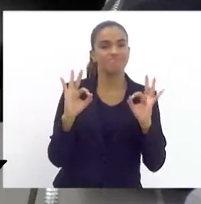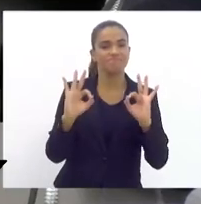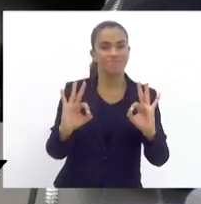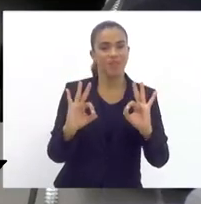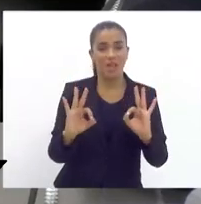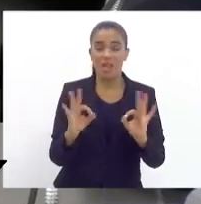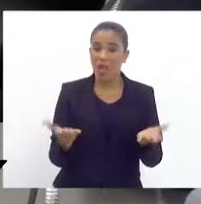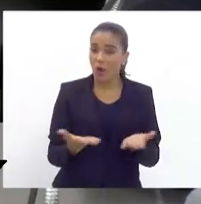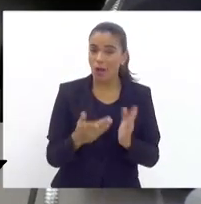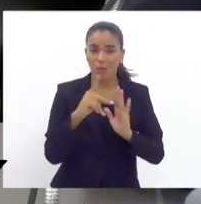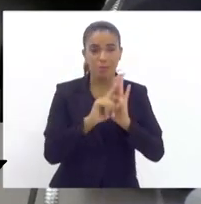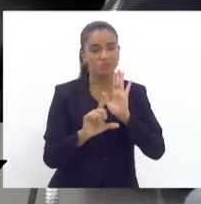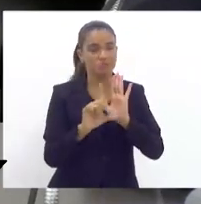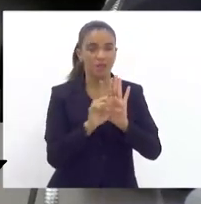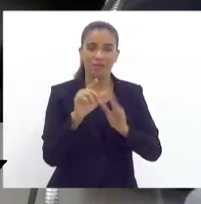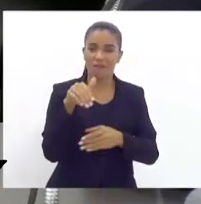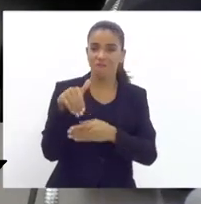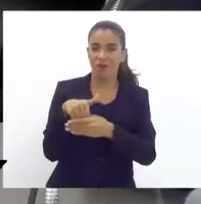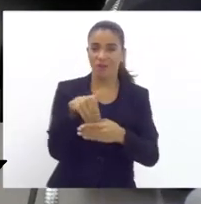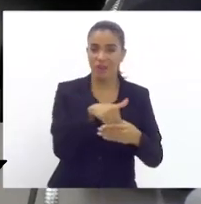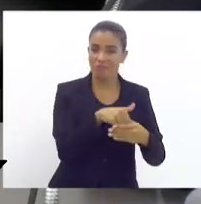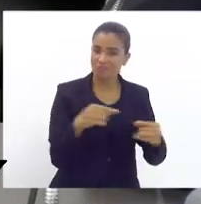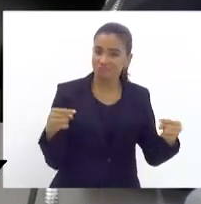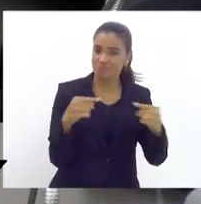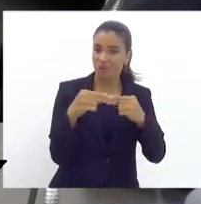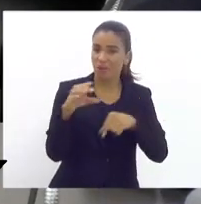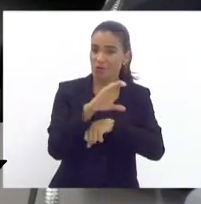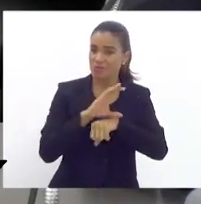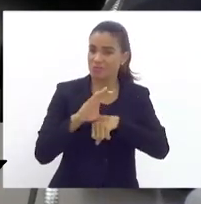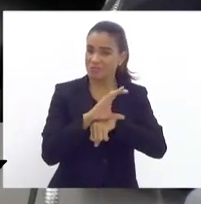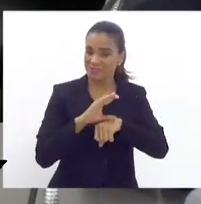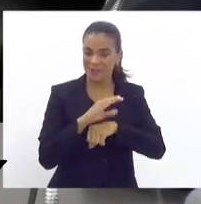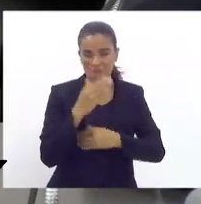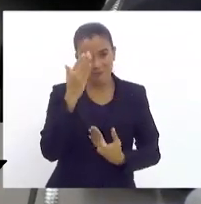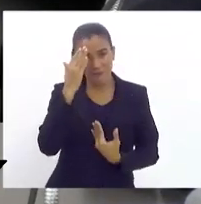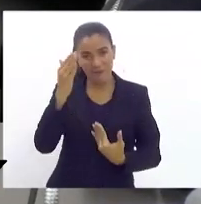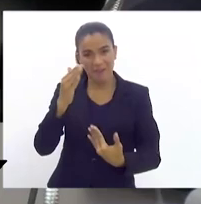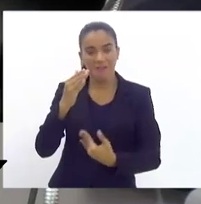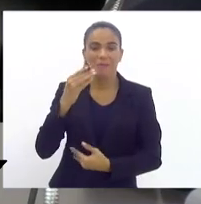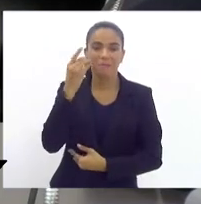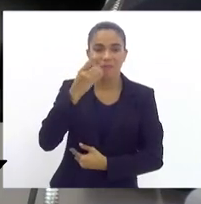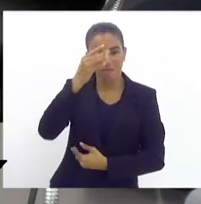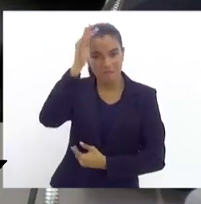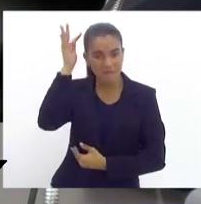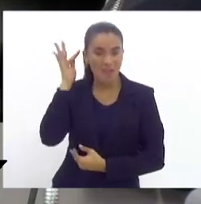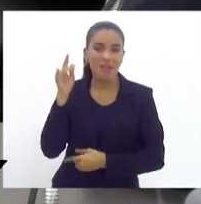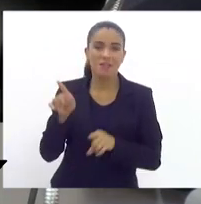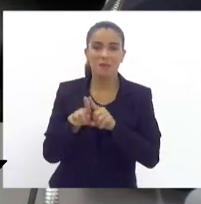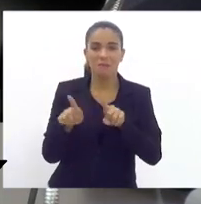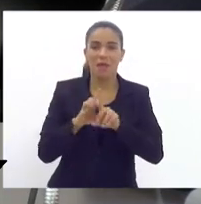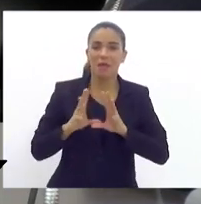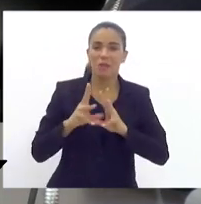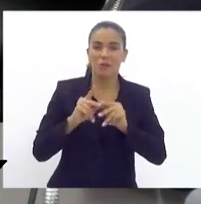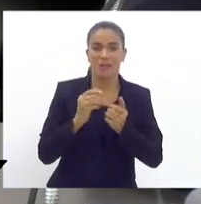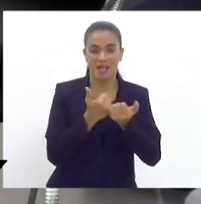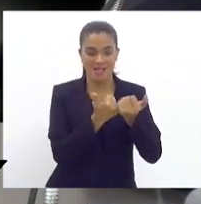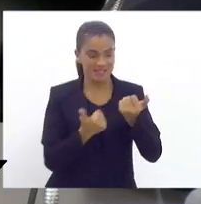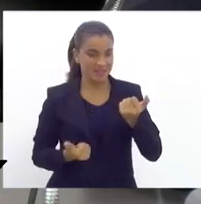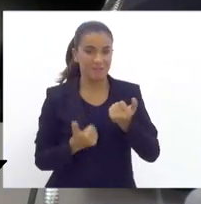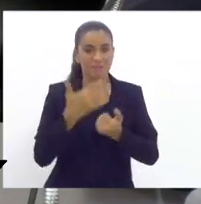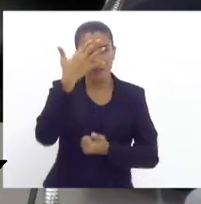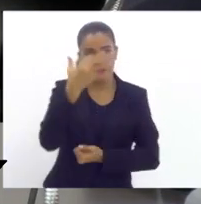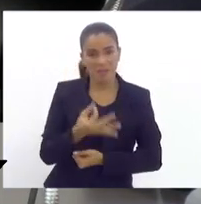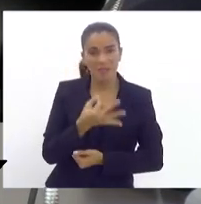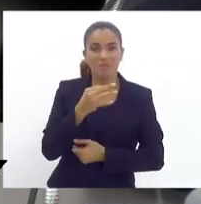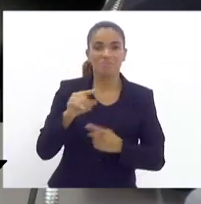aqui sendo votado com constitucionalidade. Fica aqui o meu agradecimento ao Fred Pacheco e também a toda a sua assessoria pelo entendimento,